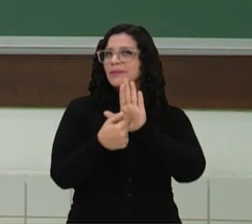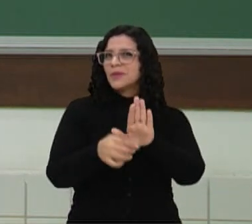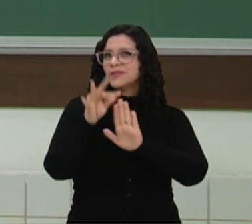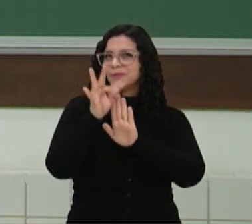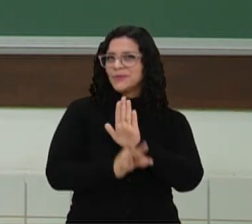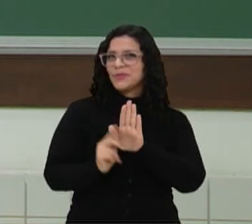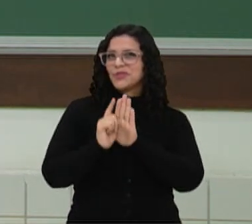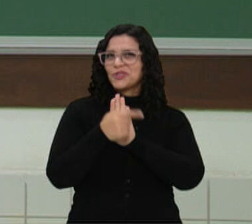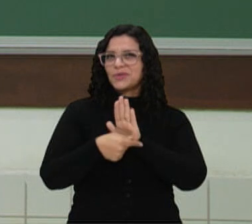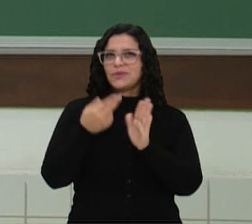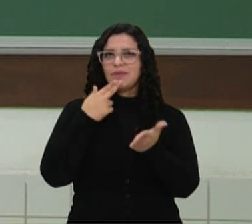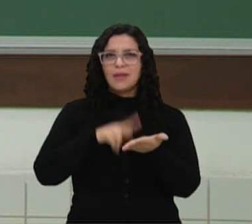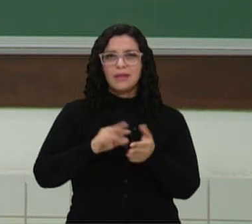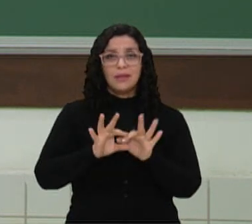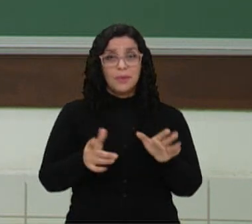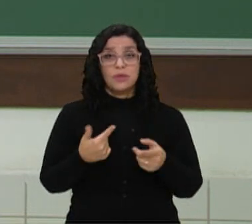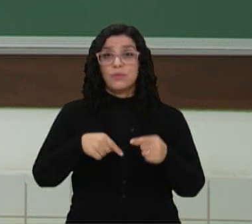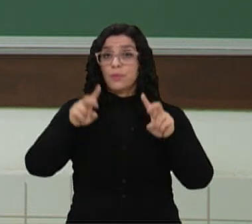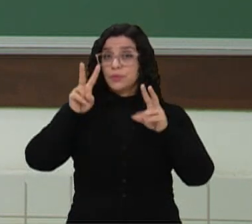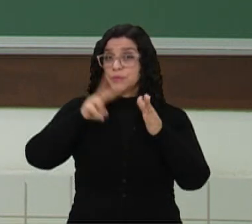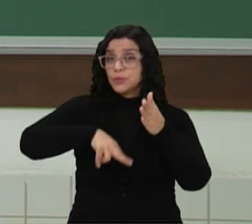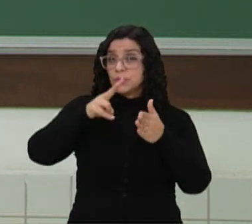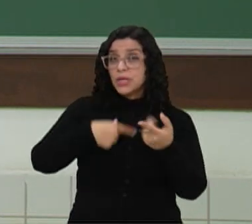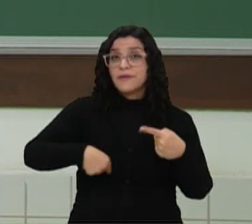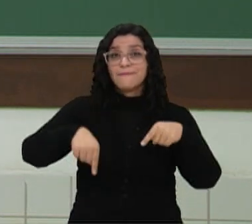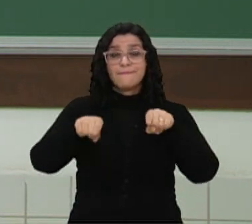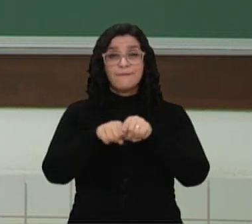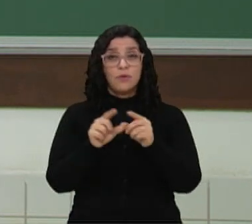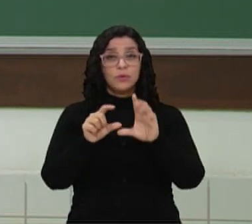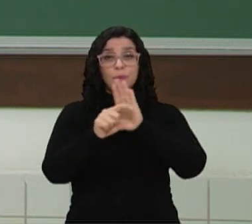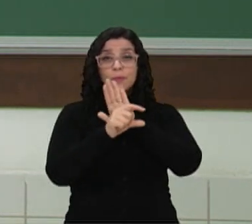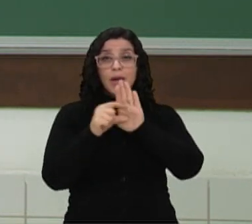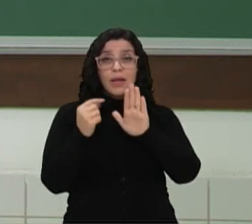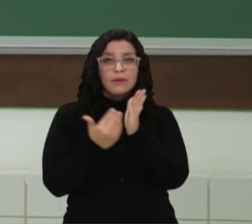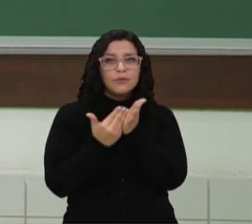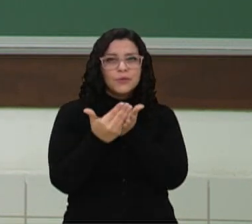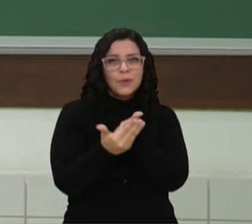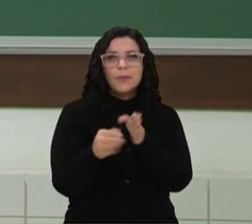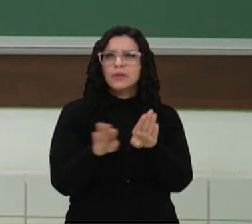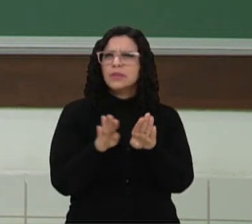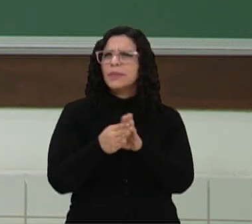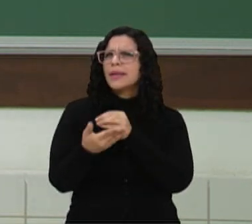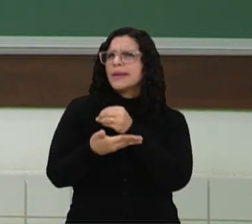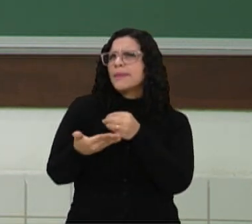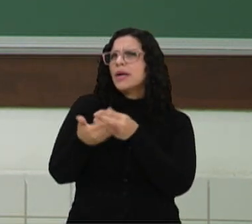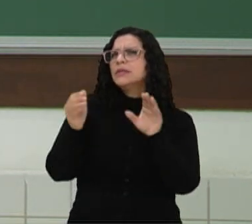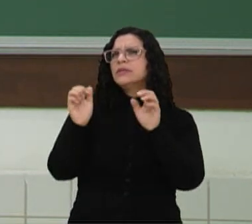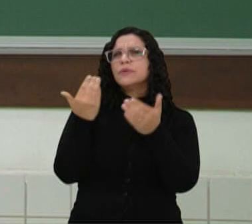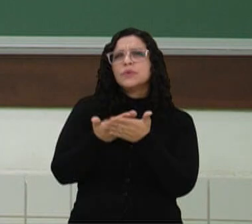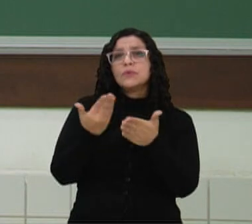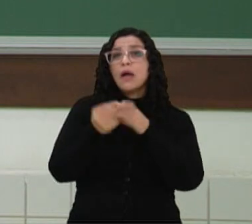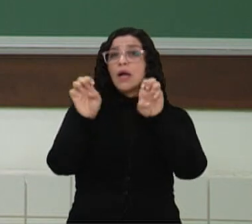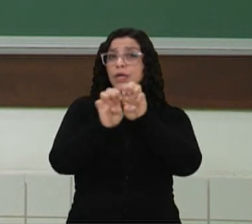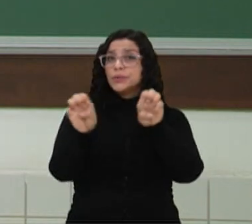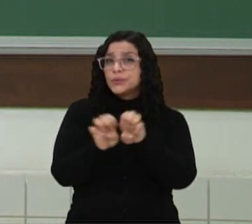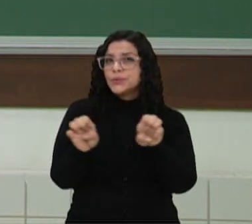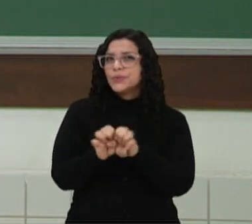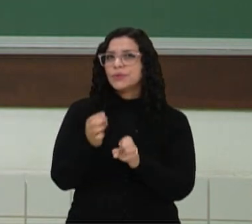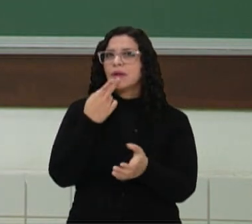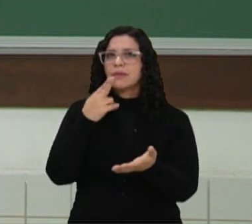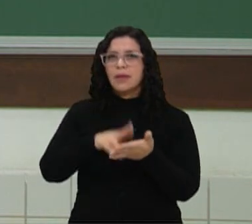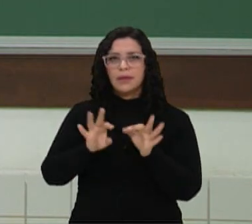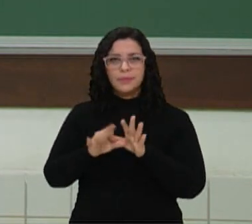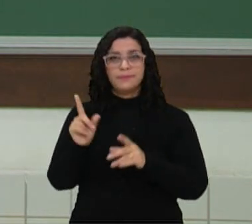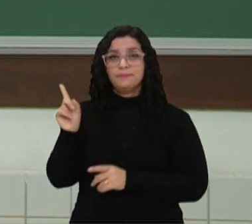carta. Hoje iremos reler o primeiro trecho e, com base nele, iremos estudar a estrutura da carta aberta.